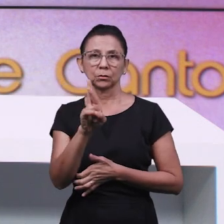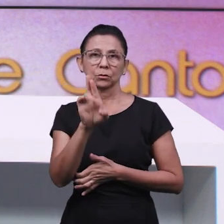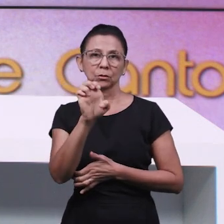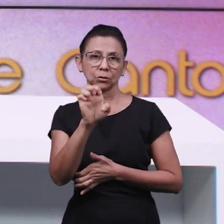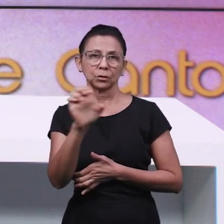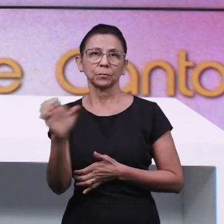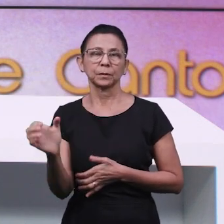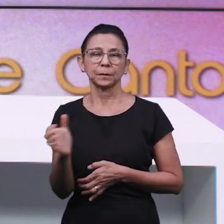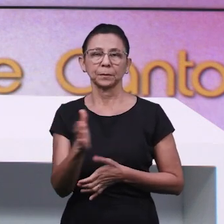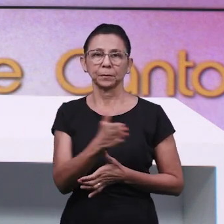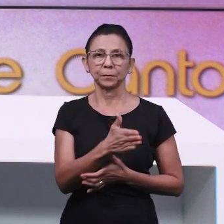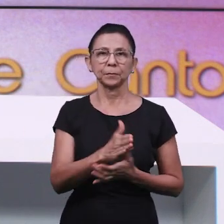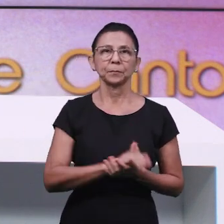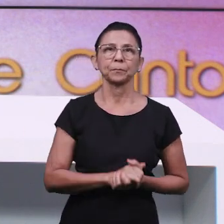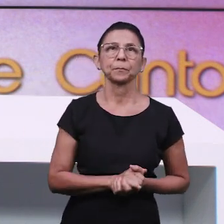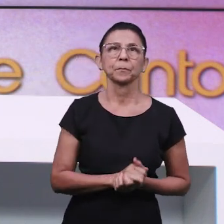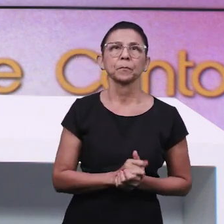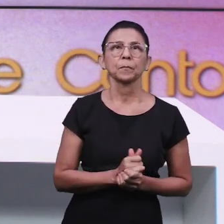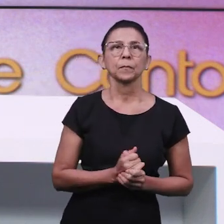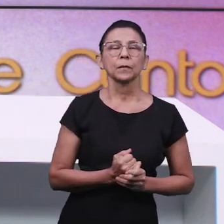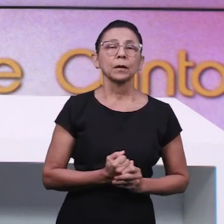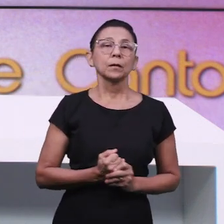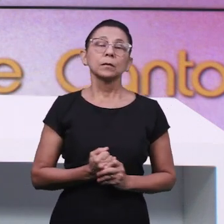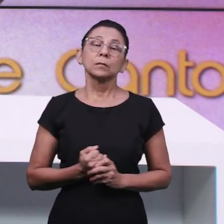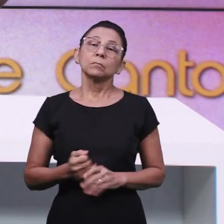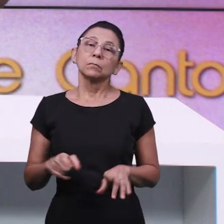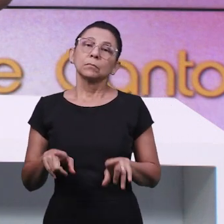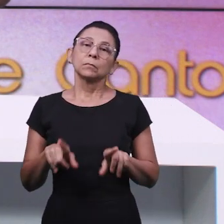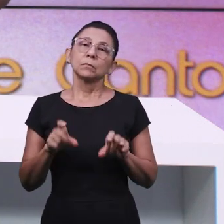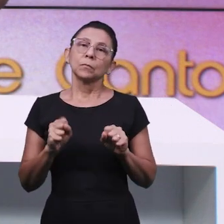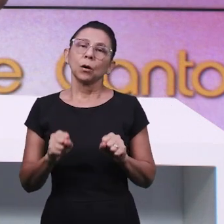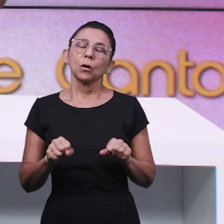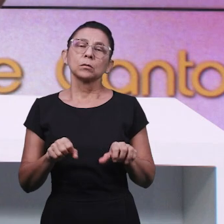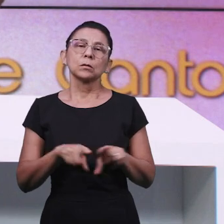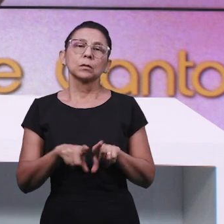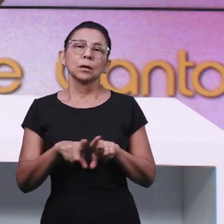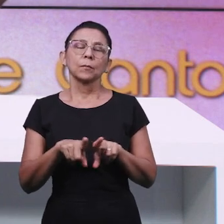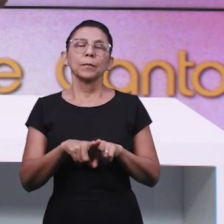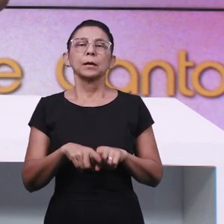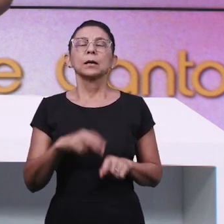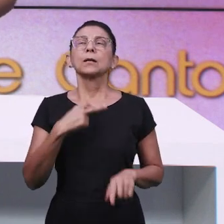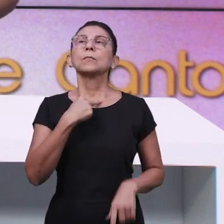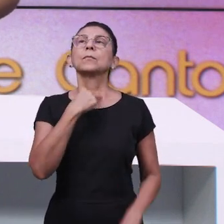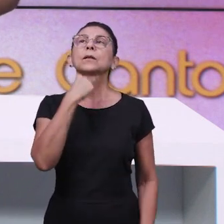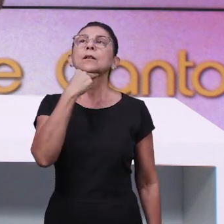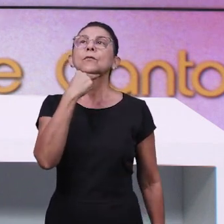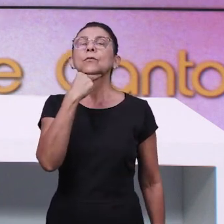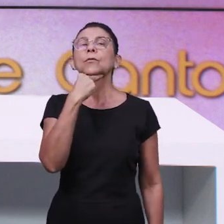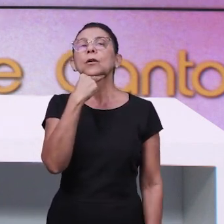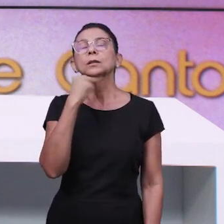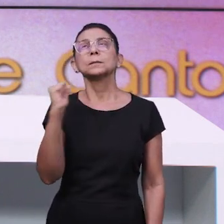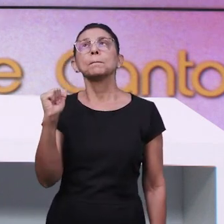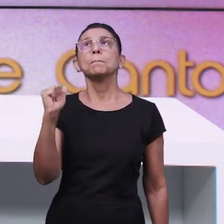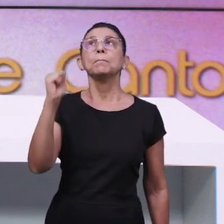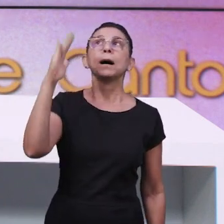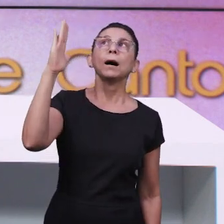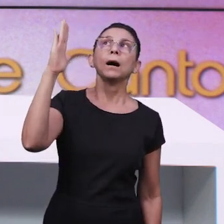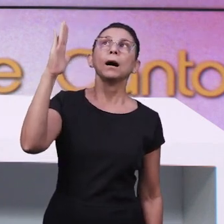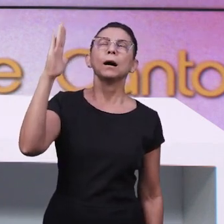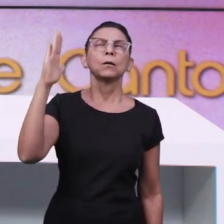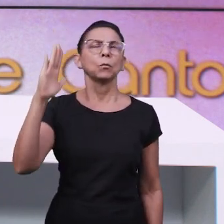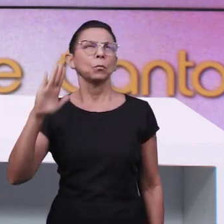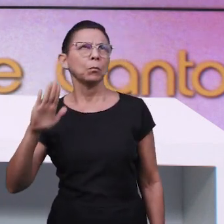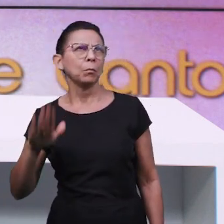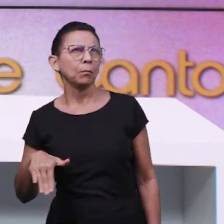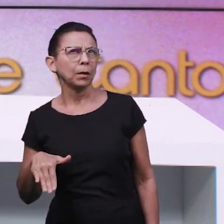Volume. Nesse momento da ressonância, eu também posso trabalhar o volume da minha voz, que também vai estar relacionado